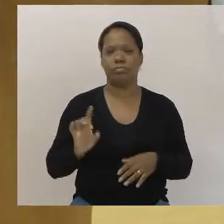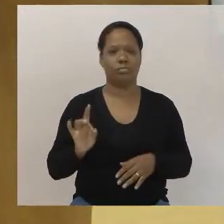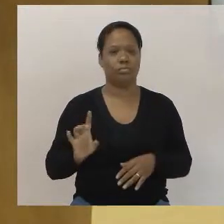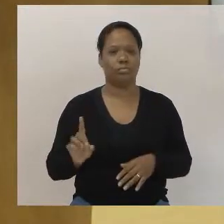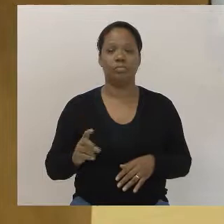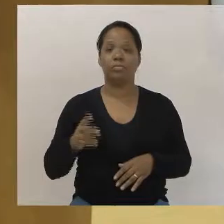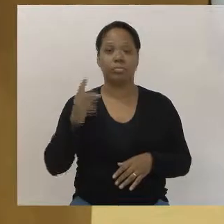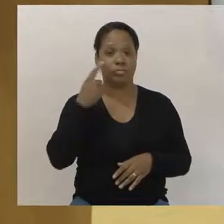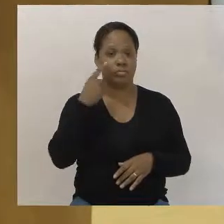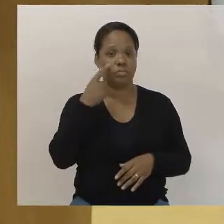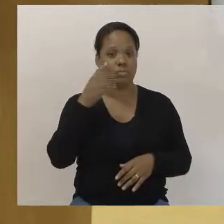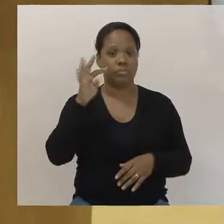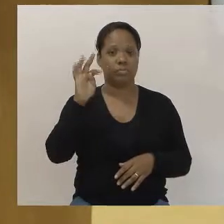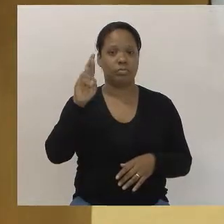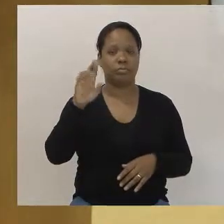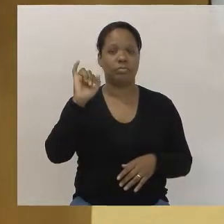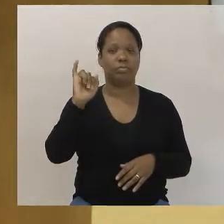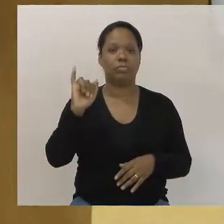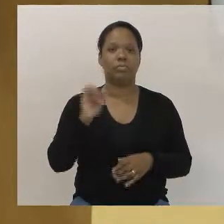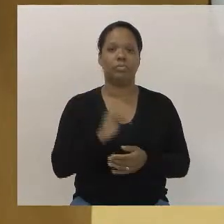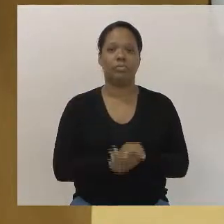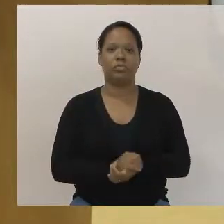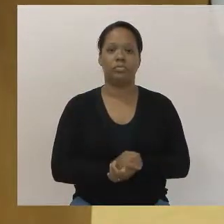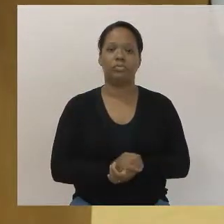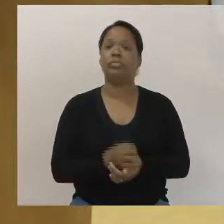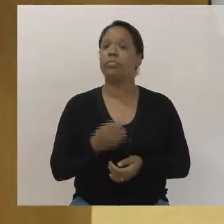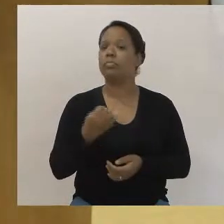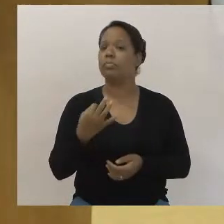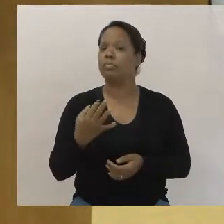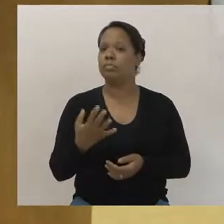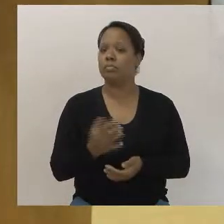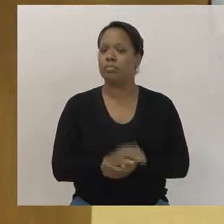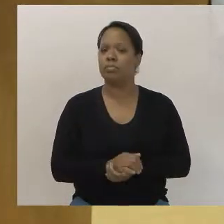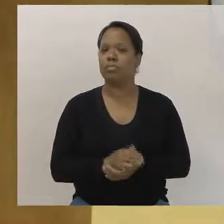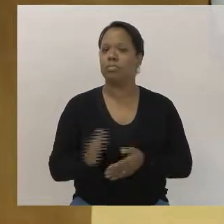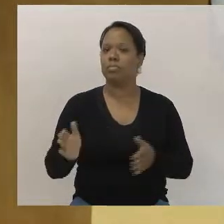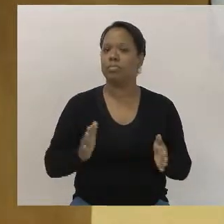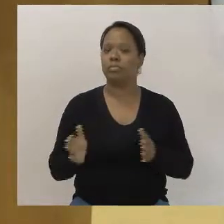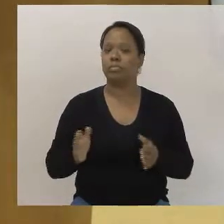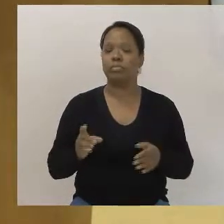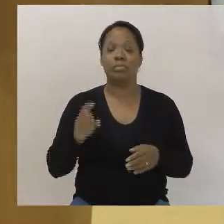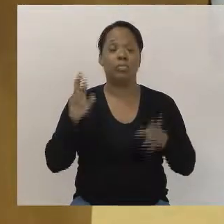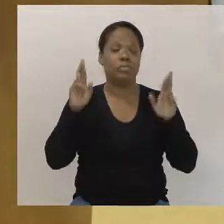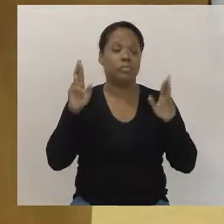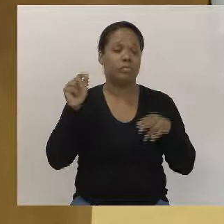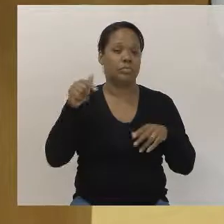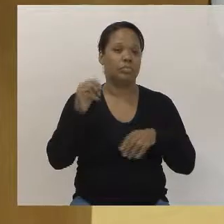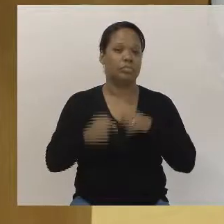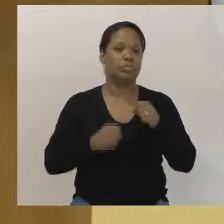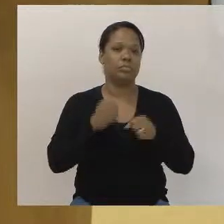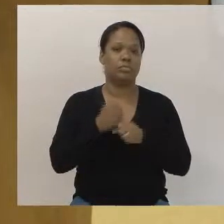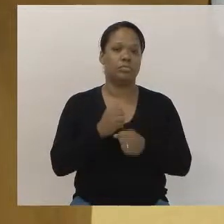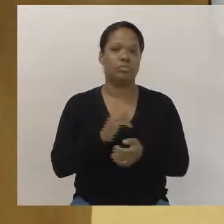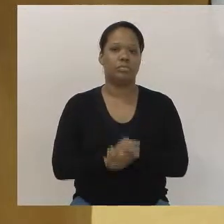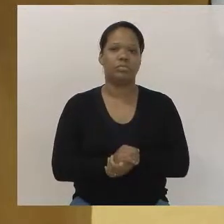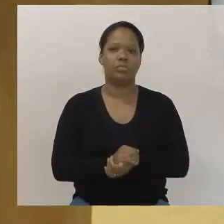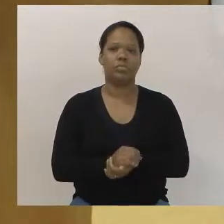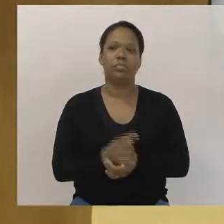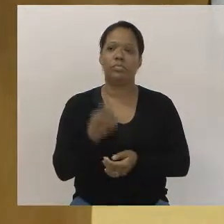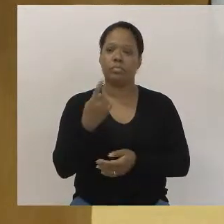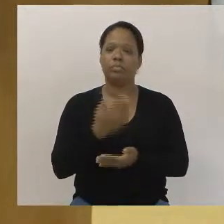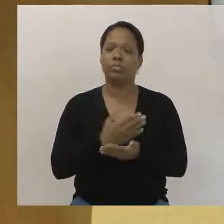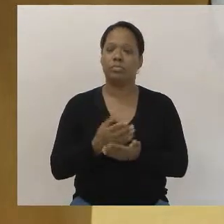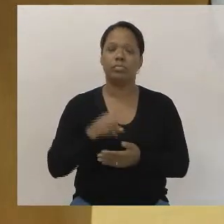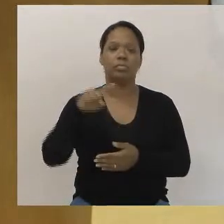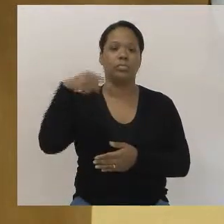vê-la ao turim ficou com outras gestões para ser entregue vai ser entregue se deus quiser esse ano então é um começa ou termina